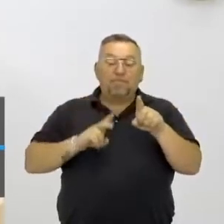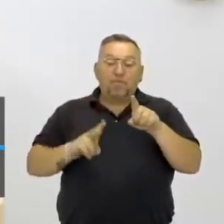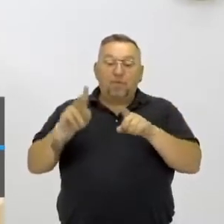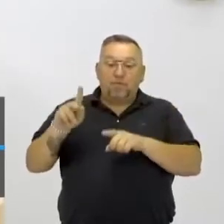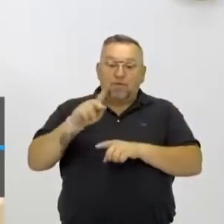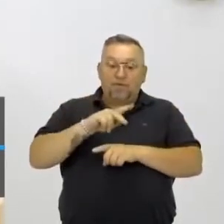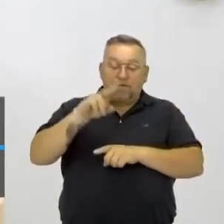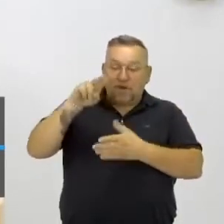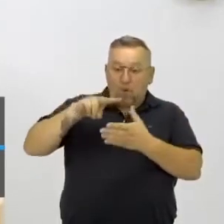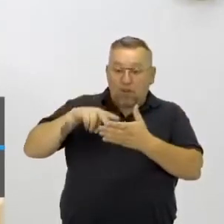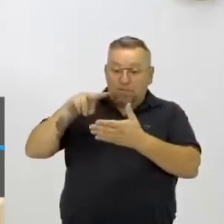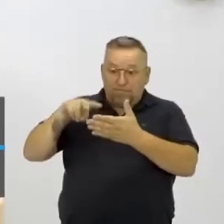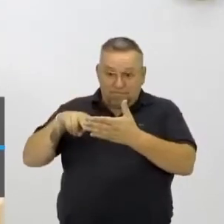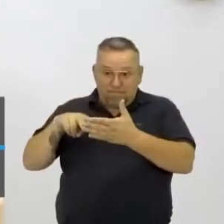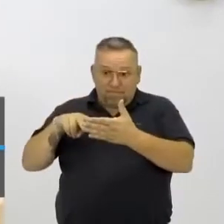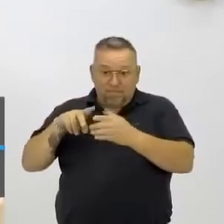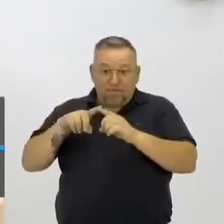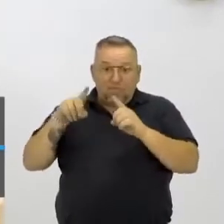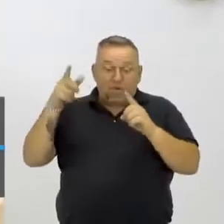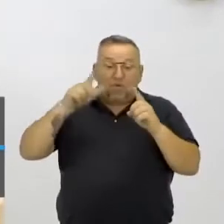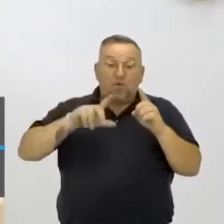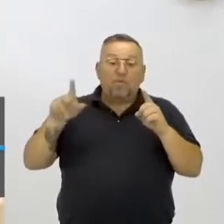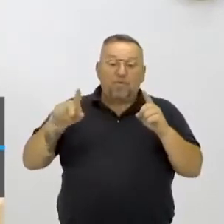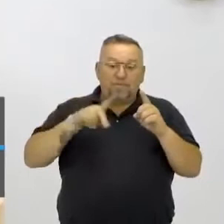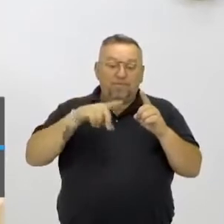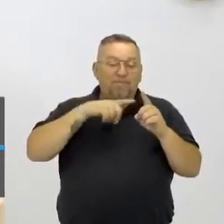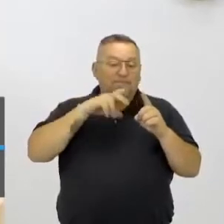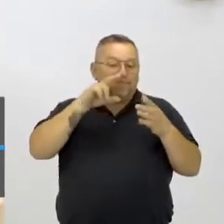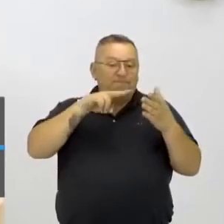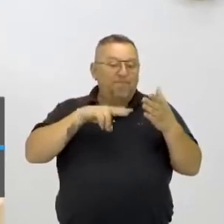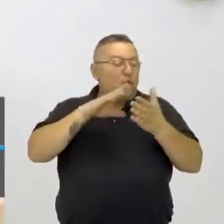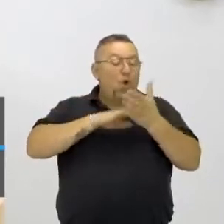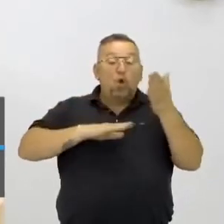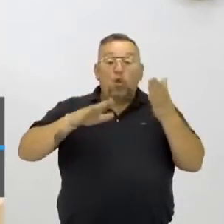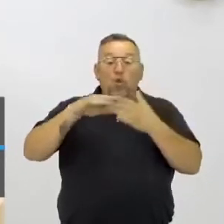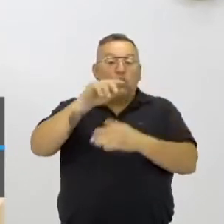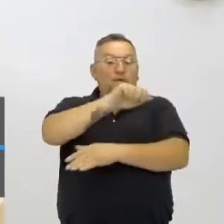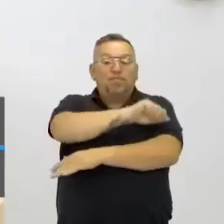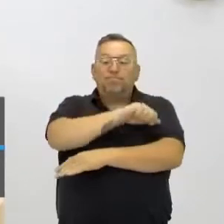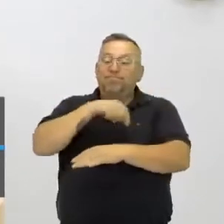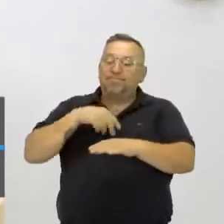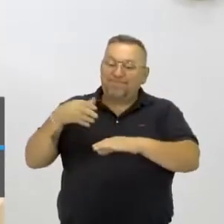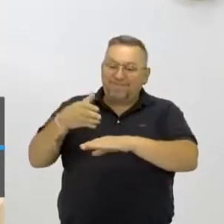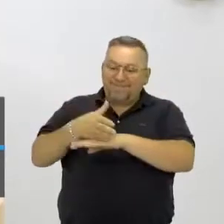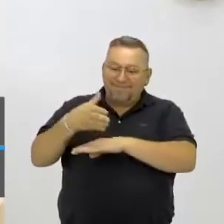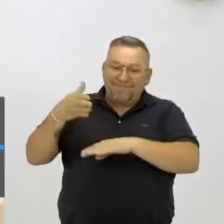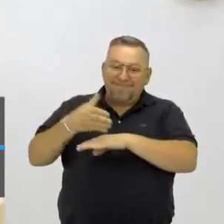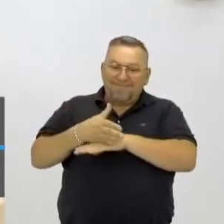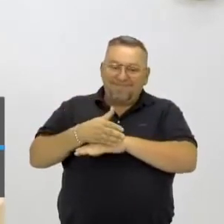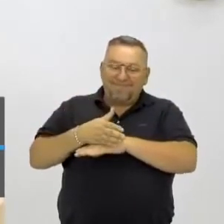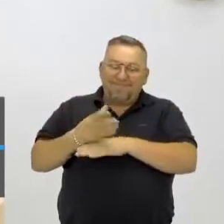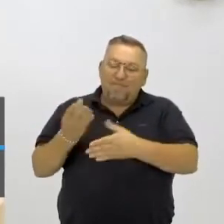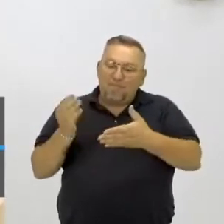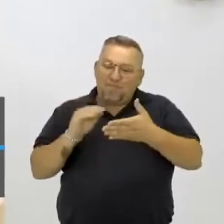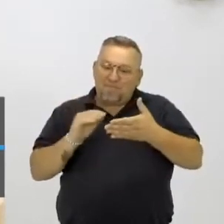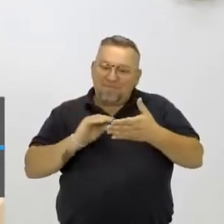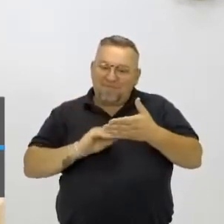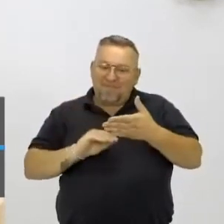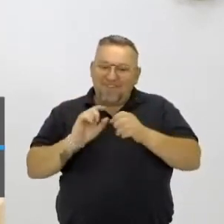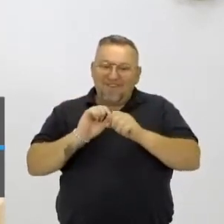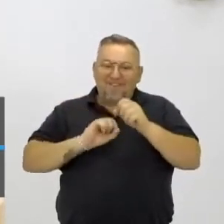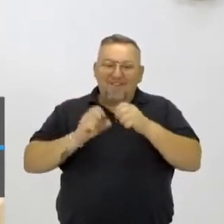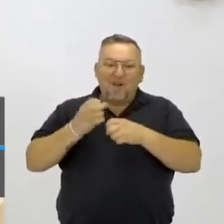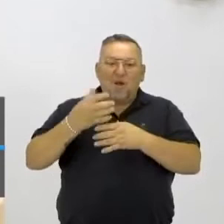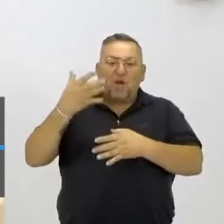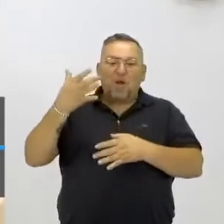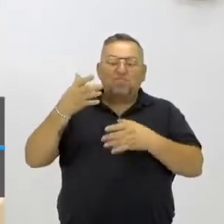professor Tony não ler a sua contribuição, os outros professores estarão lendo, todos os alunos vão ter acesso a essas suas contribuições. E a gente faz do nosso